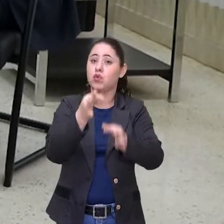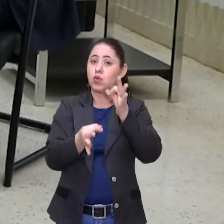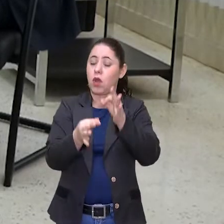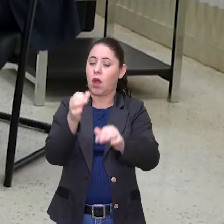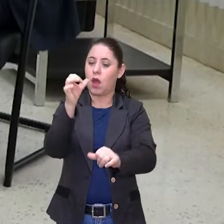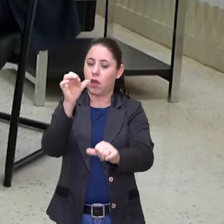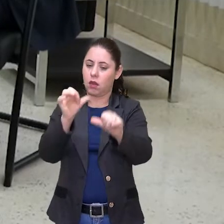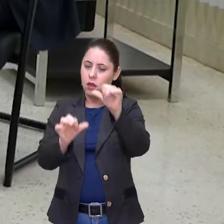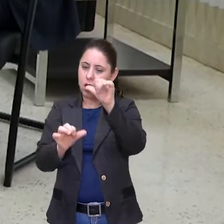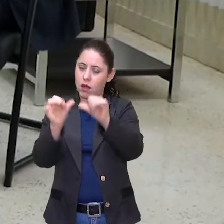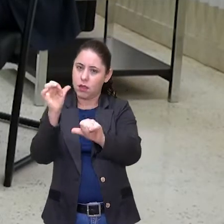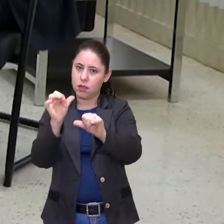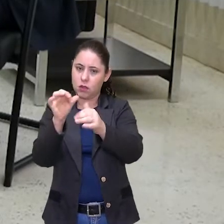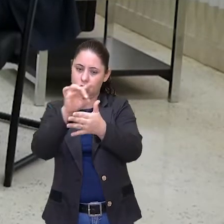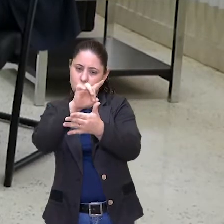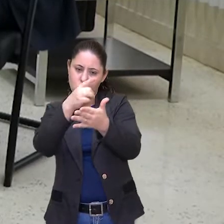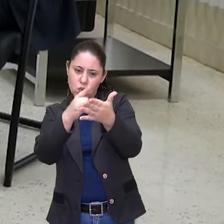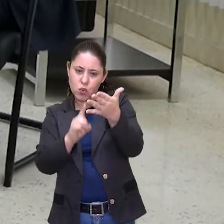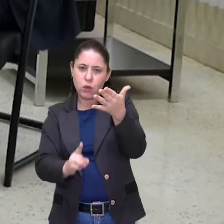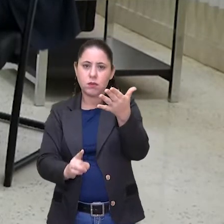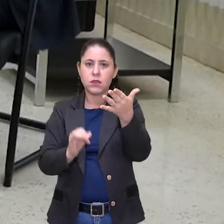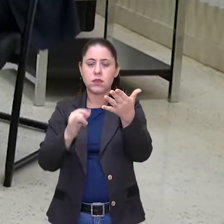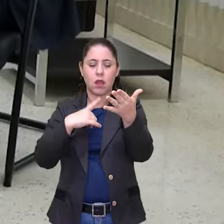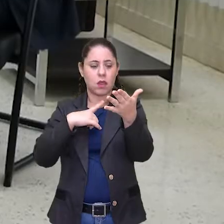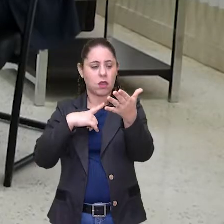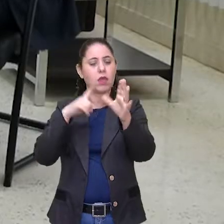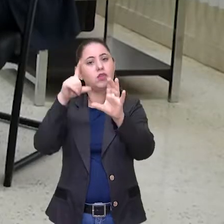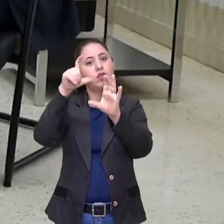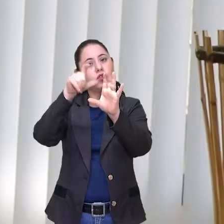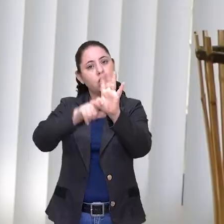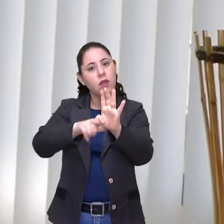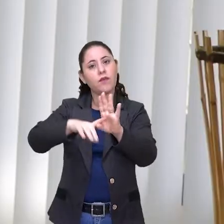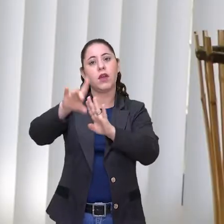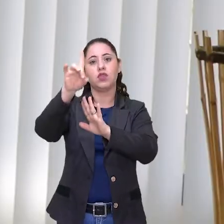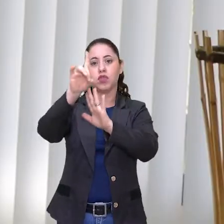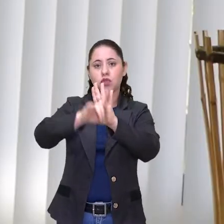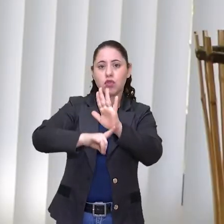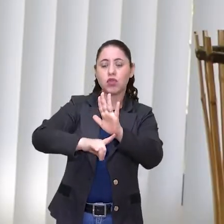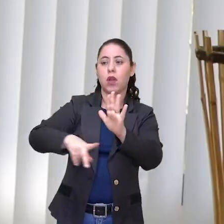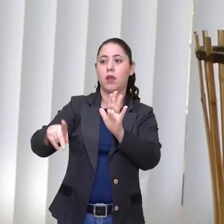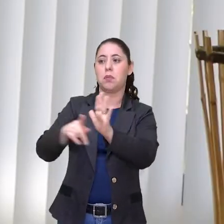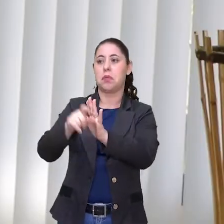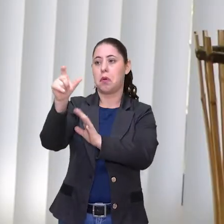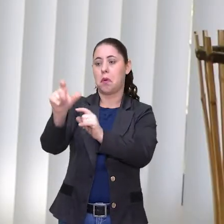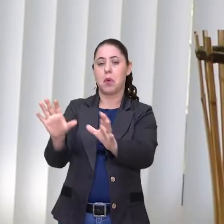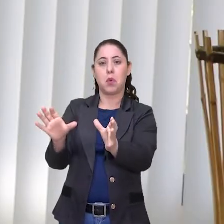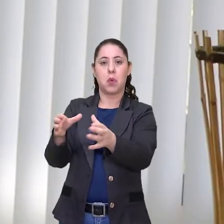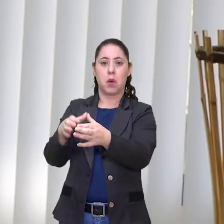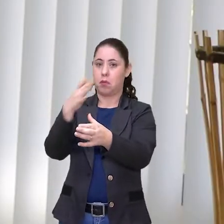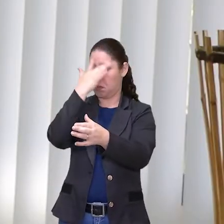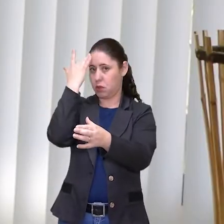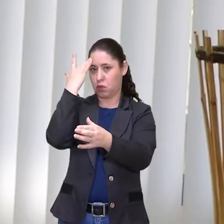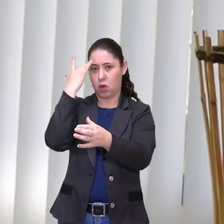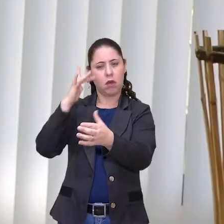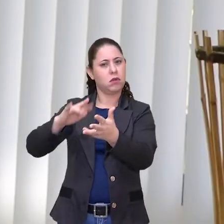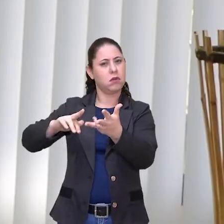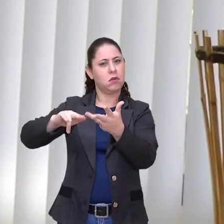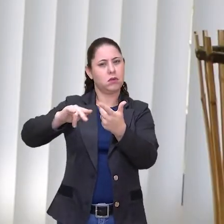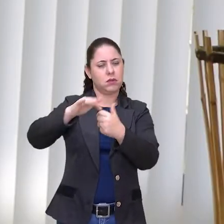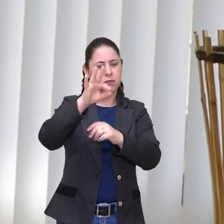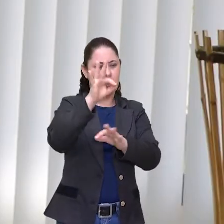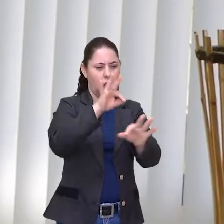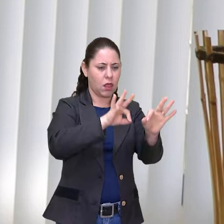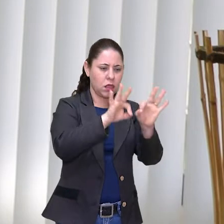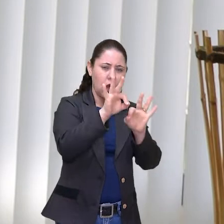já está analisando toda a parte documental, se há credores, se há direitos reais sobre o bem, uma